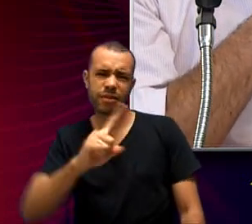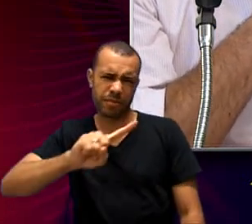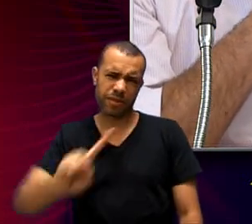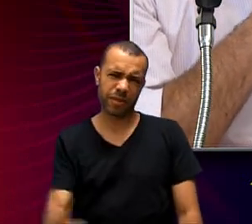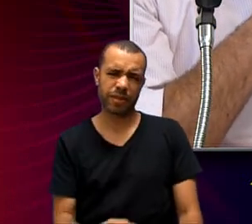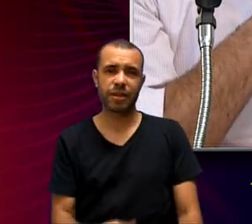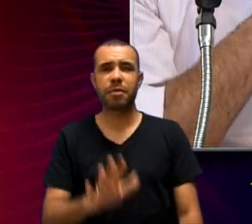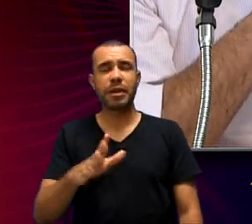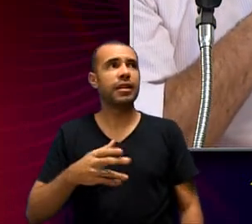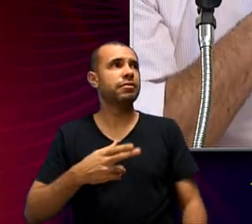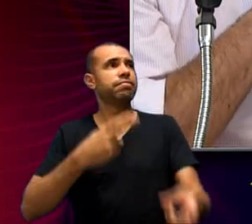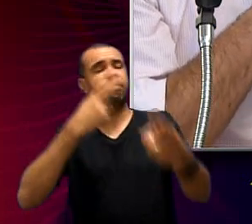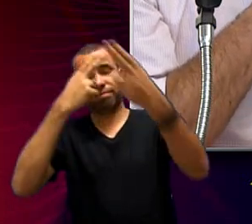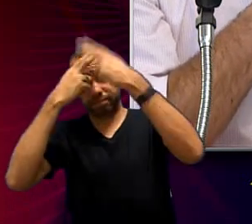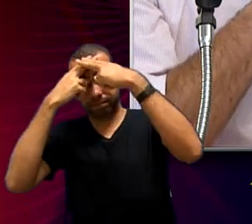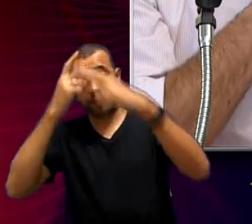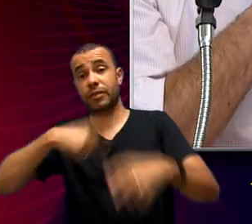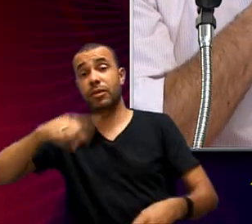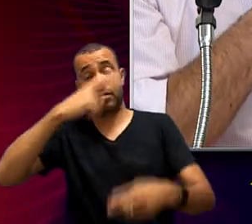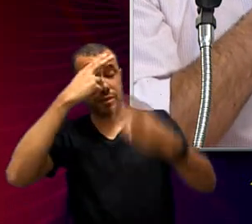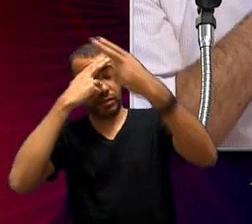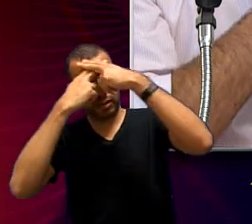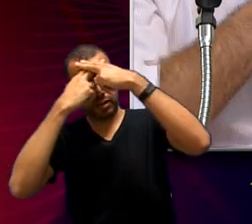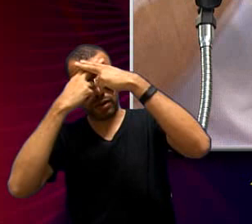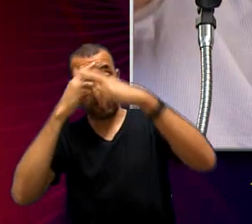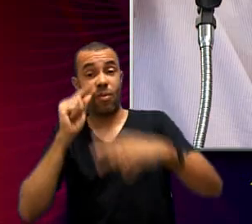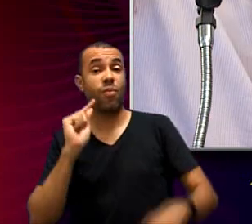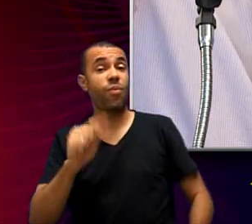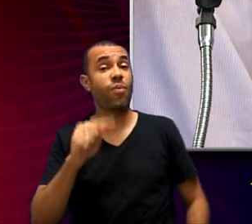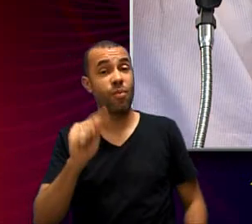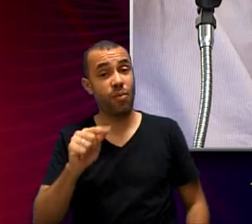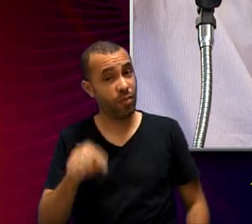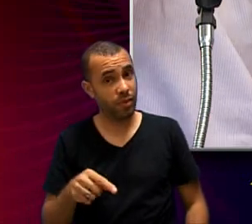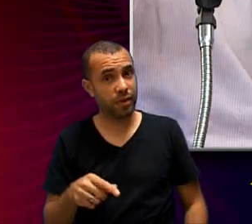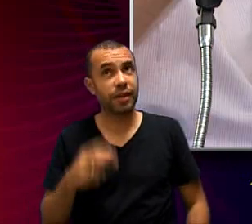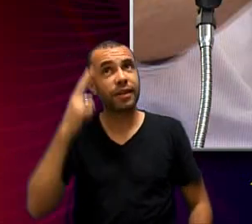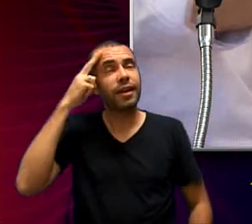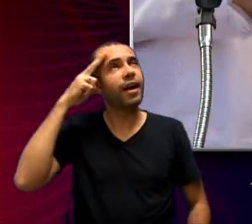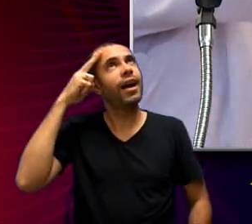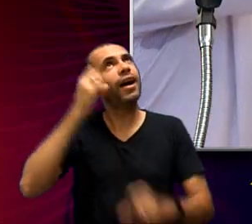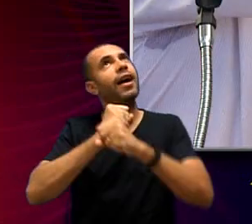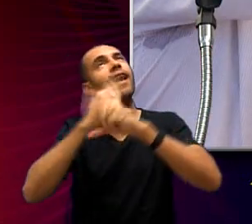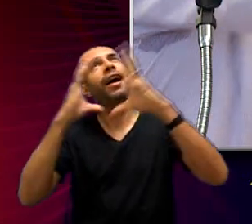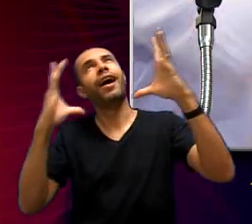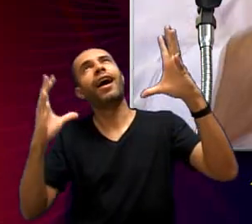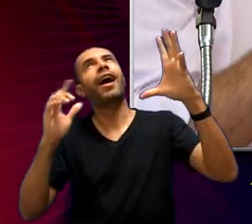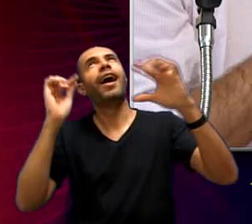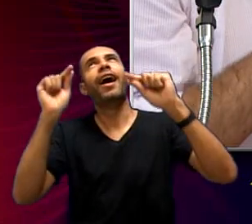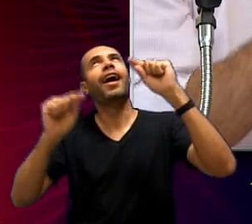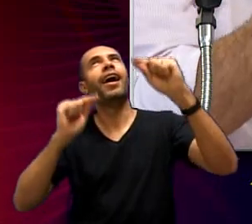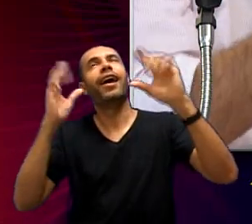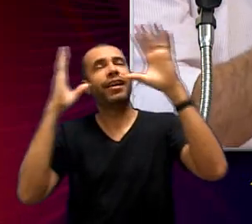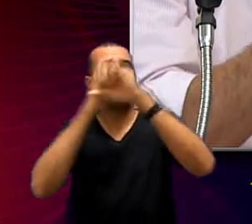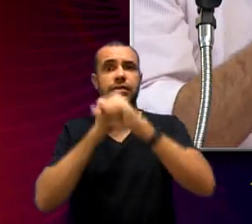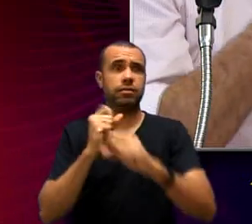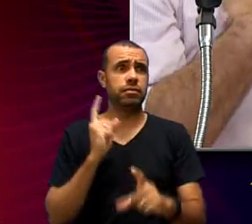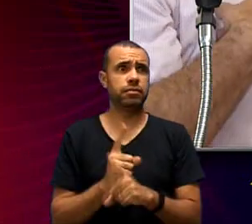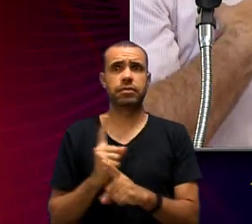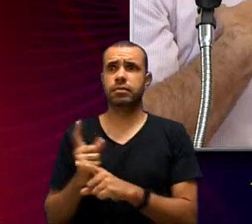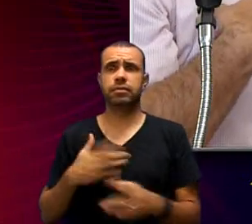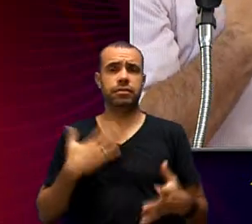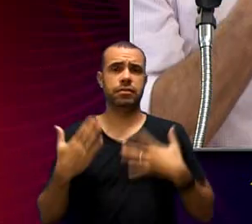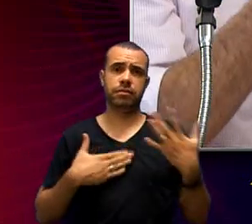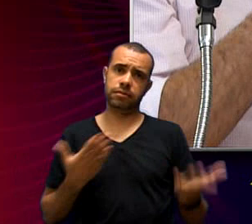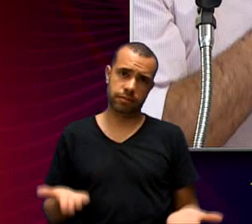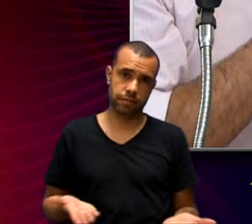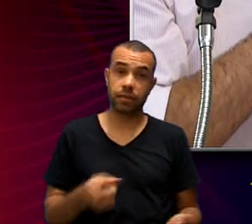um trauma. O que é esse crescimento? Nós temos um trauma aqui de sonhos e tudo mais. Não, o orçamento para 2020 ele